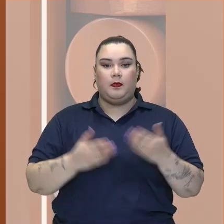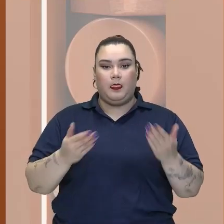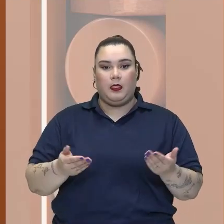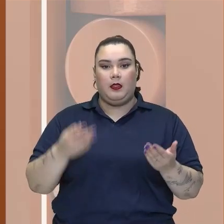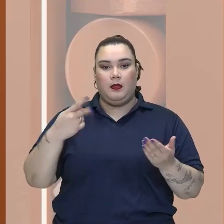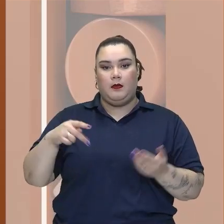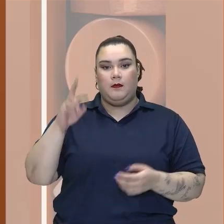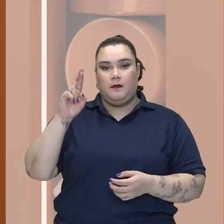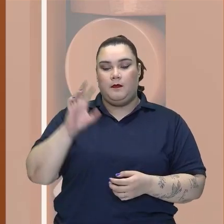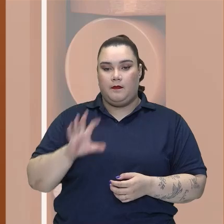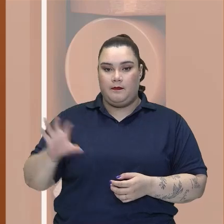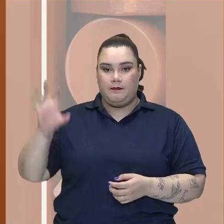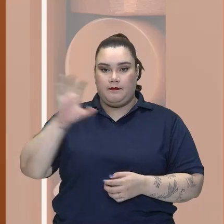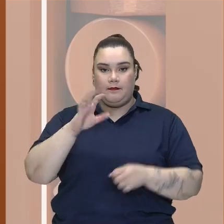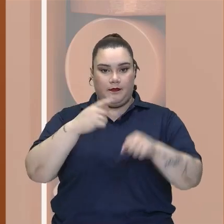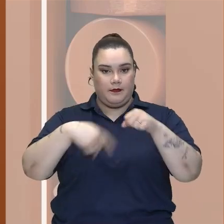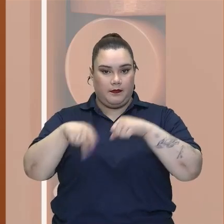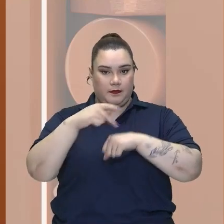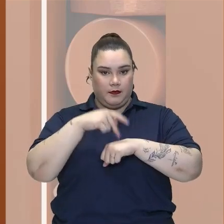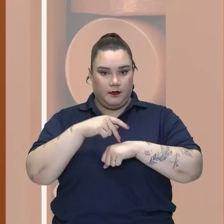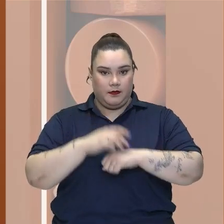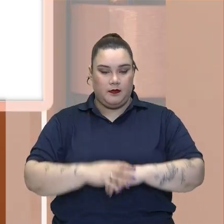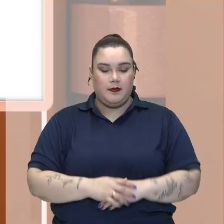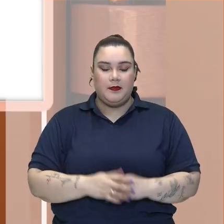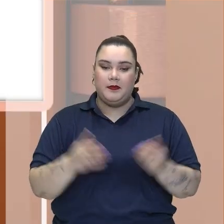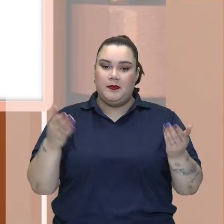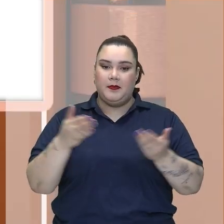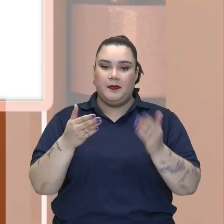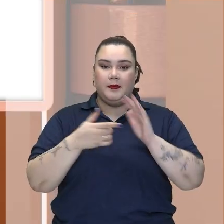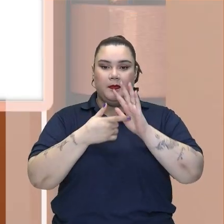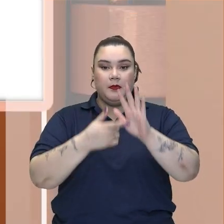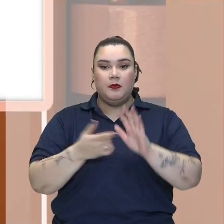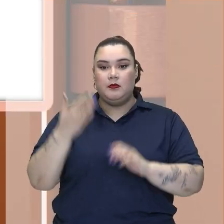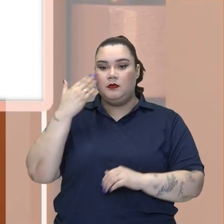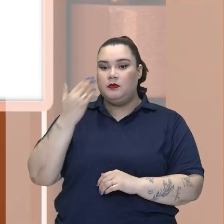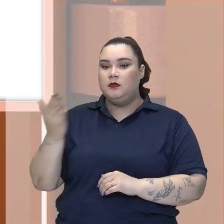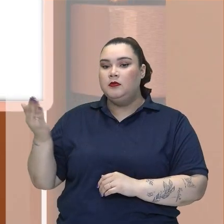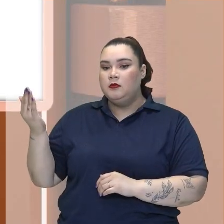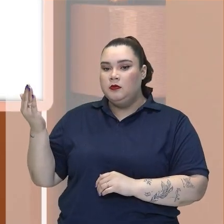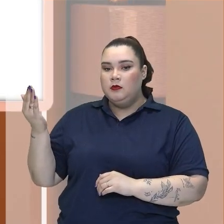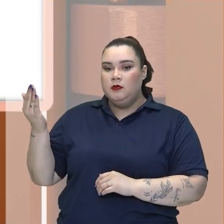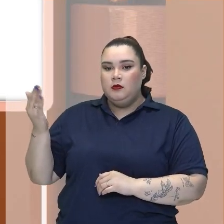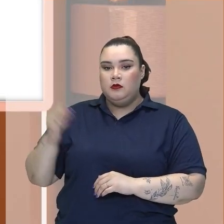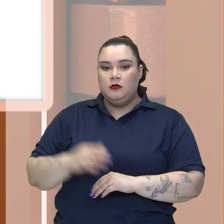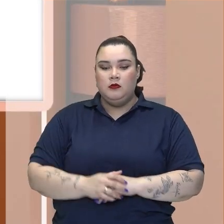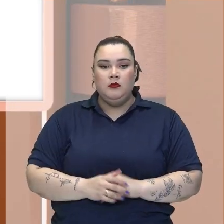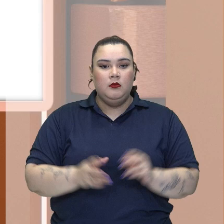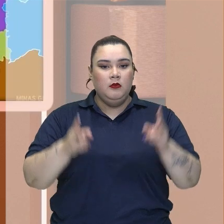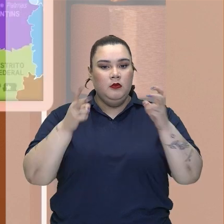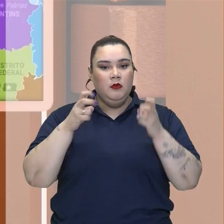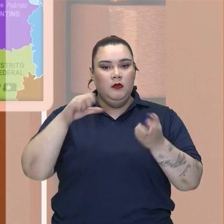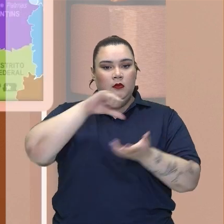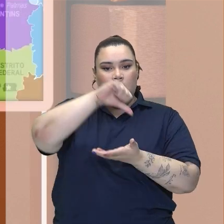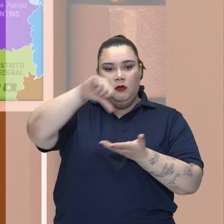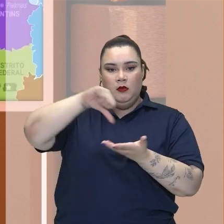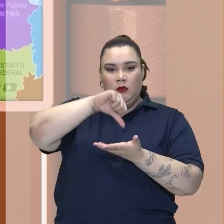nas regiões do nosso país. Então, vamos verificar aí, observando o nosso